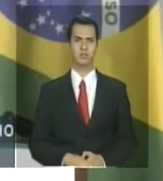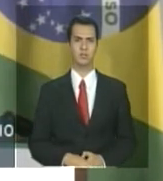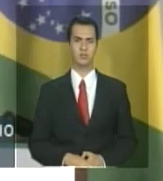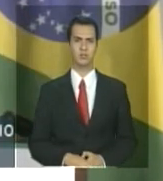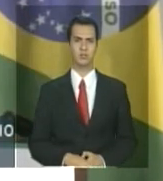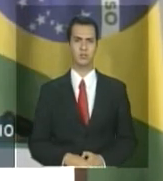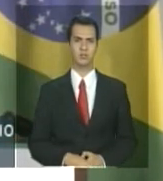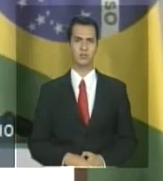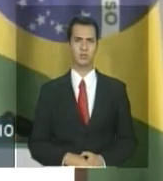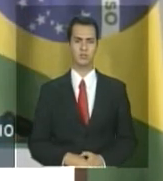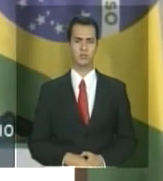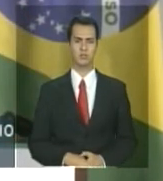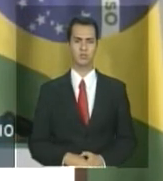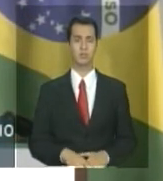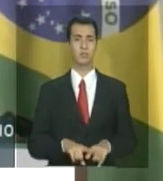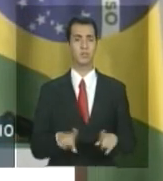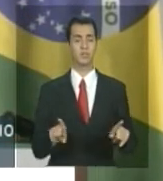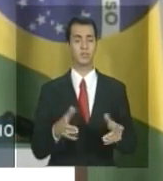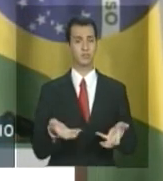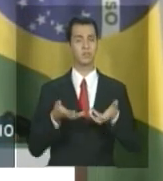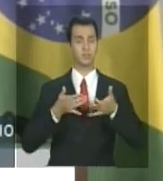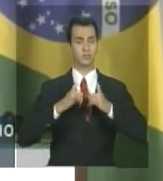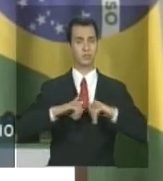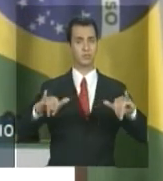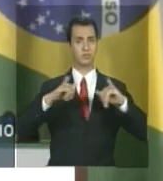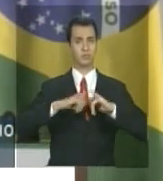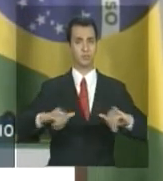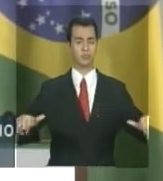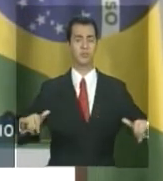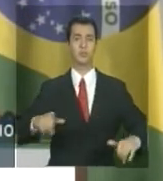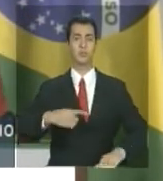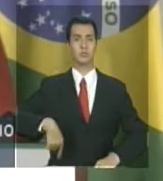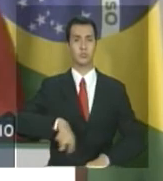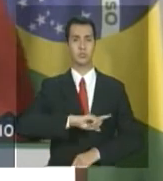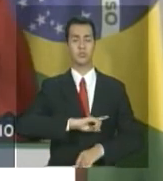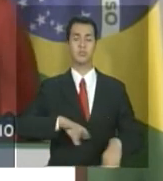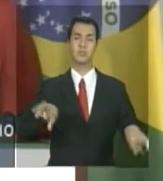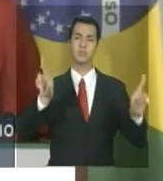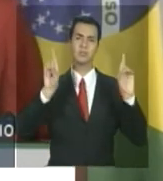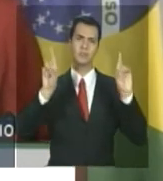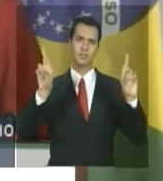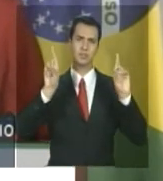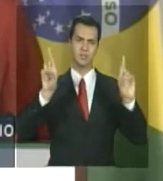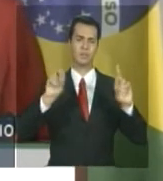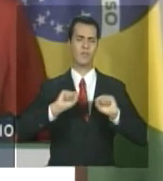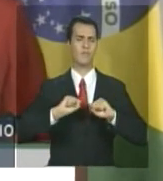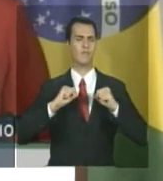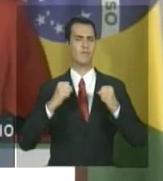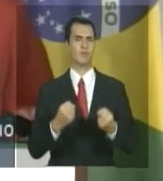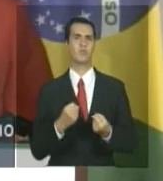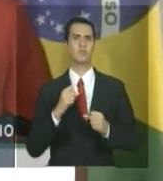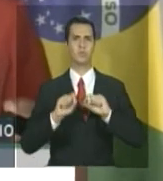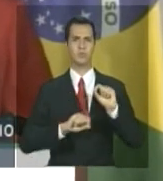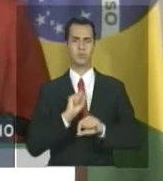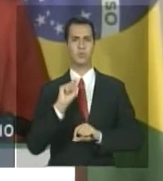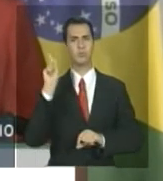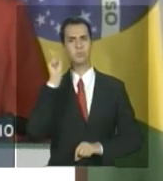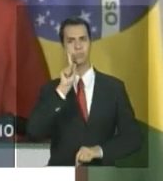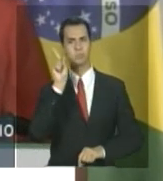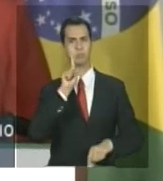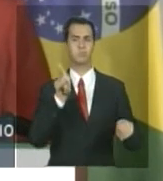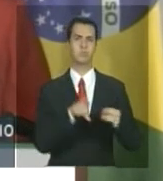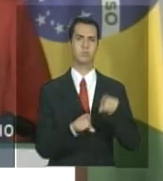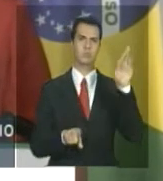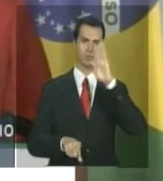Mas eu queria transmitir para vocês que nós esperamos com muita força uma cooperação entre os Estados Unidos